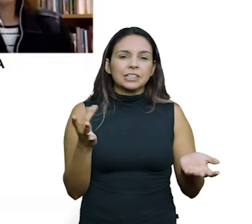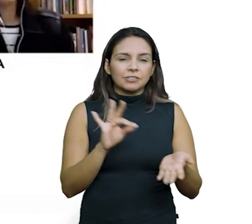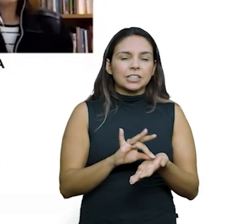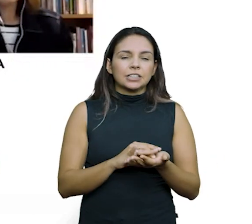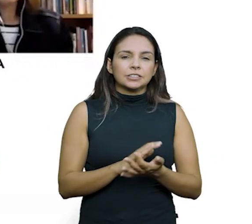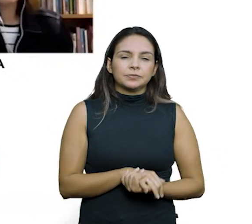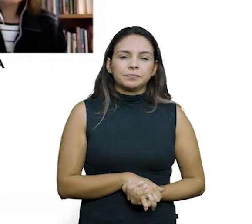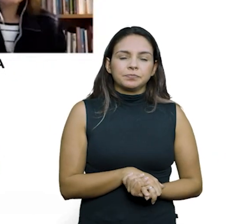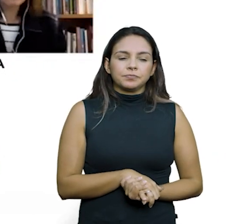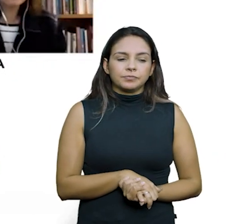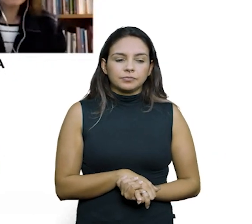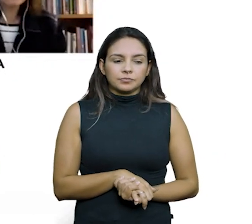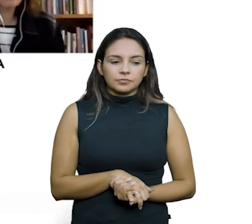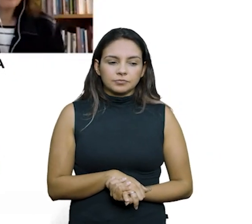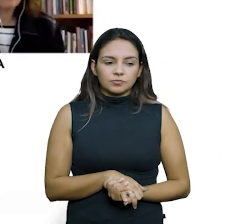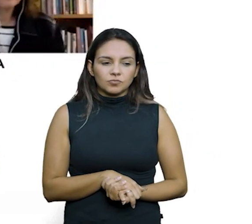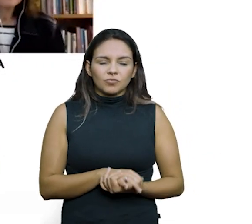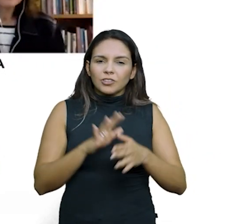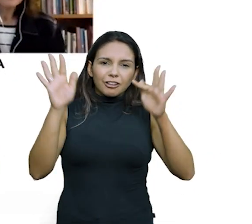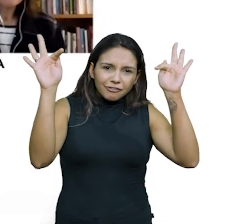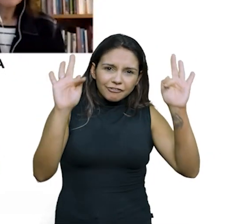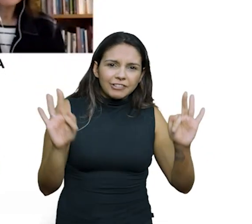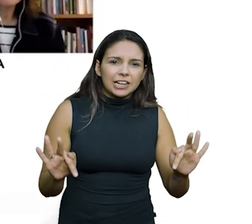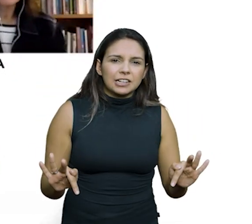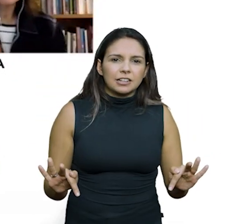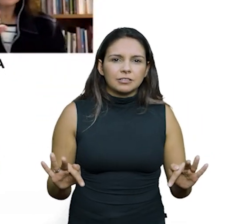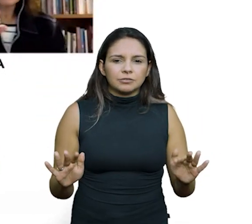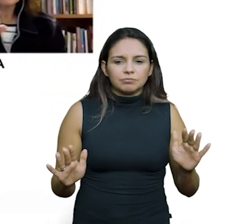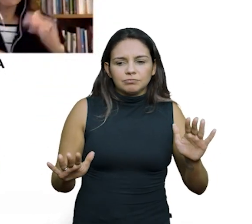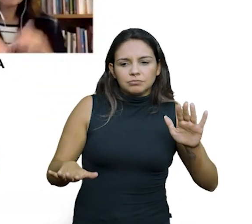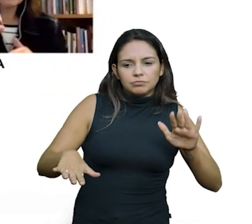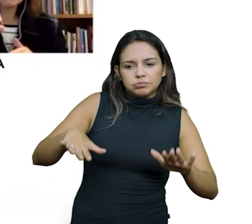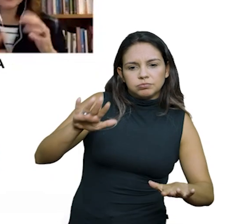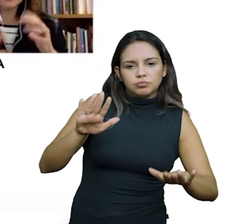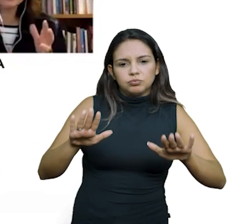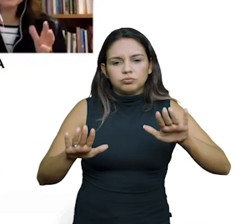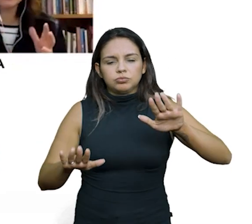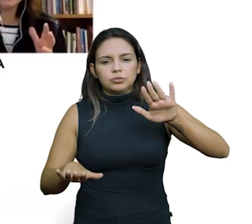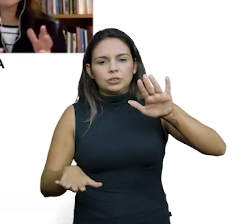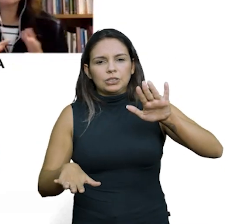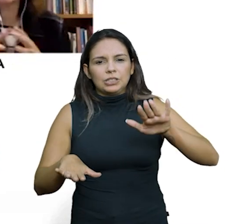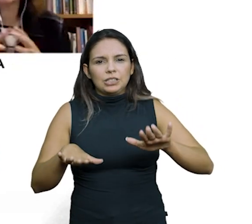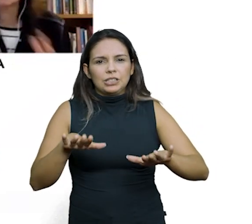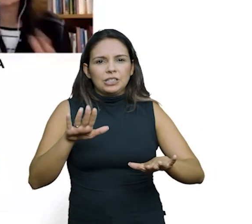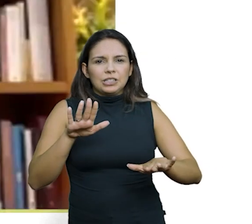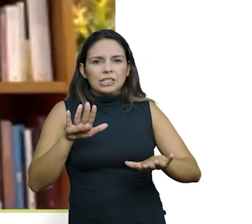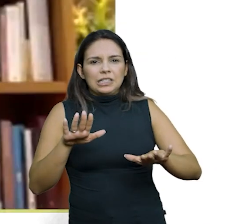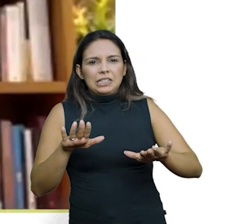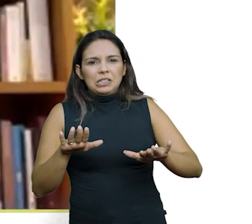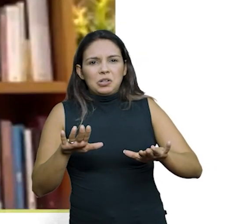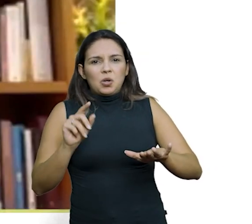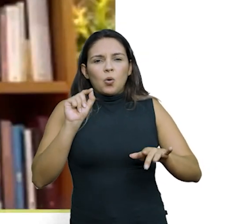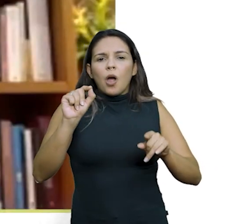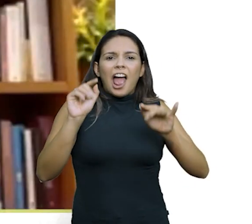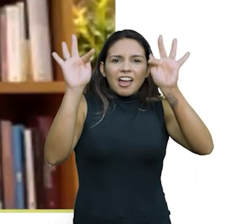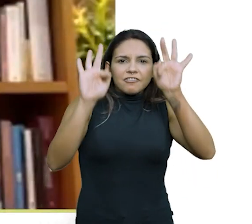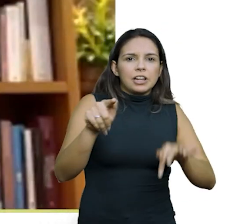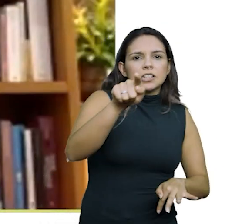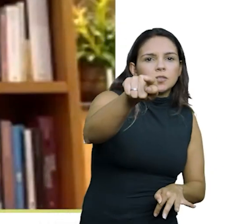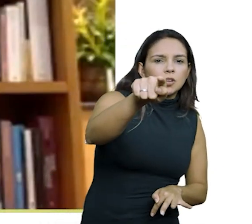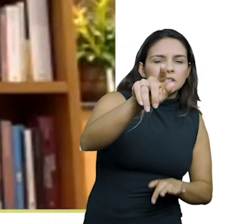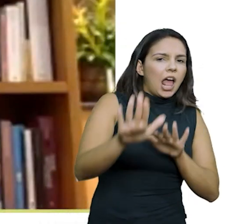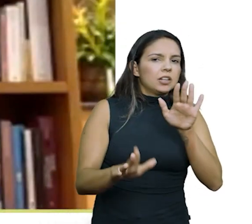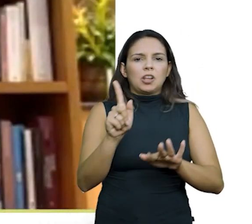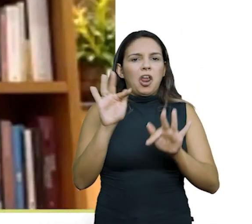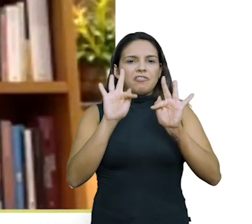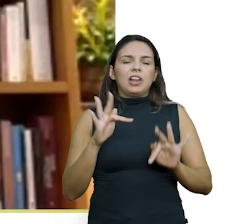E é isso, quer dizer, a felicidade ela é oscilante, ela é extremamente subjetiva, o que faz o outro